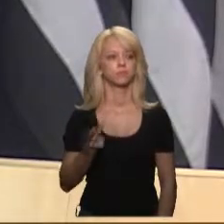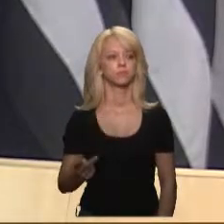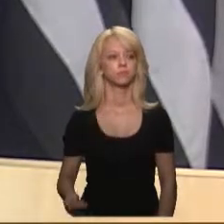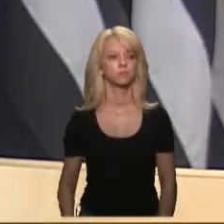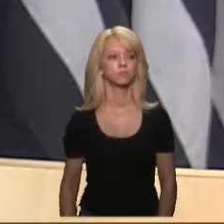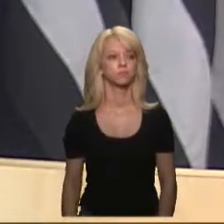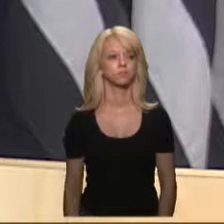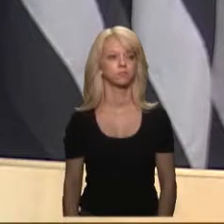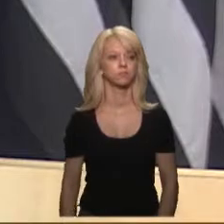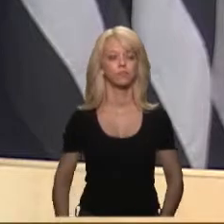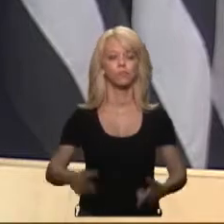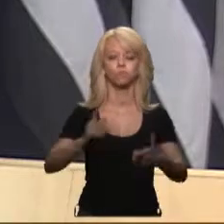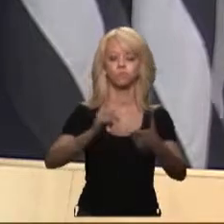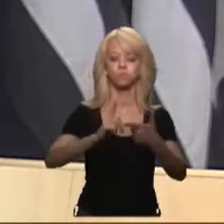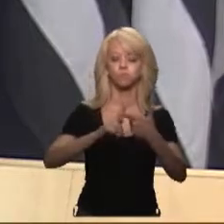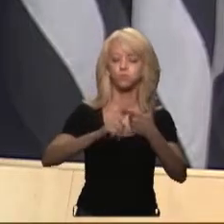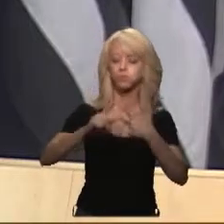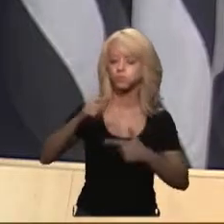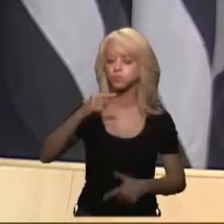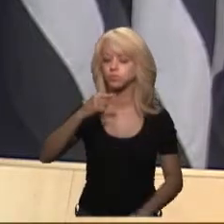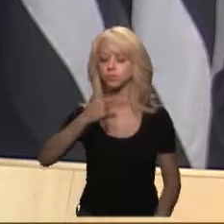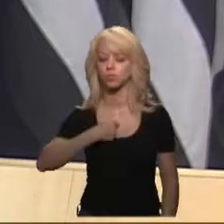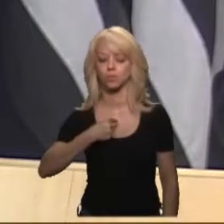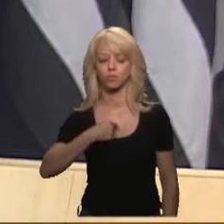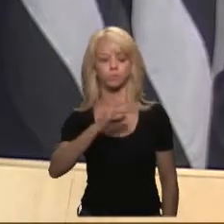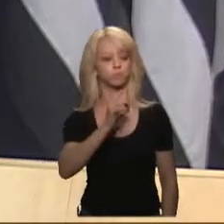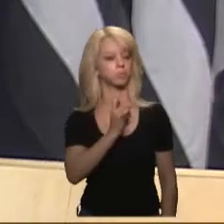Que eu não tenho medo de ir pra rua, pedir voto.